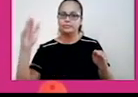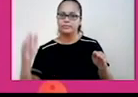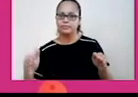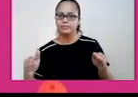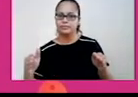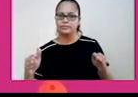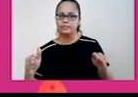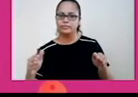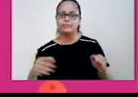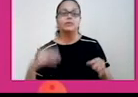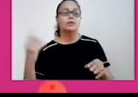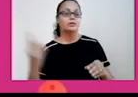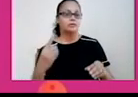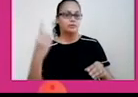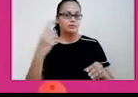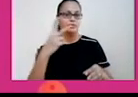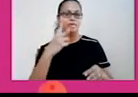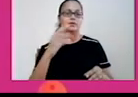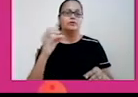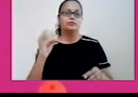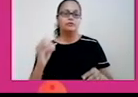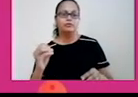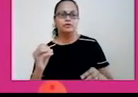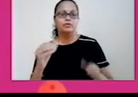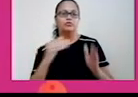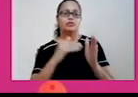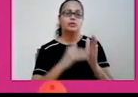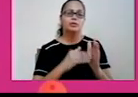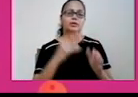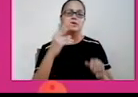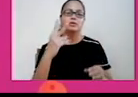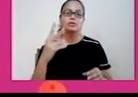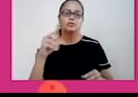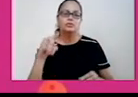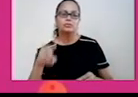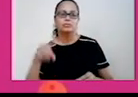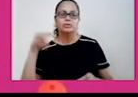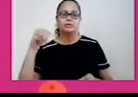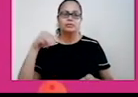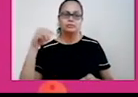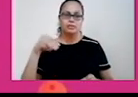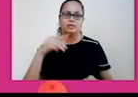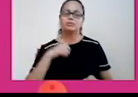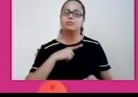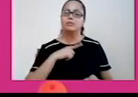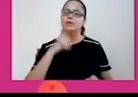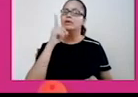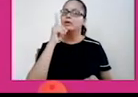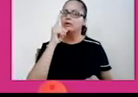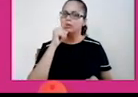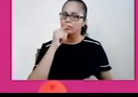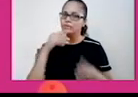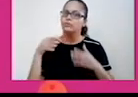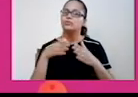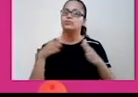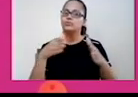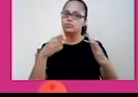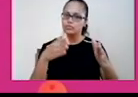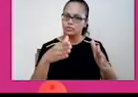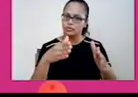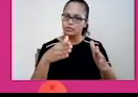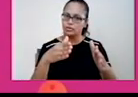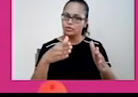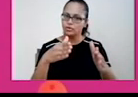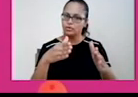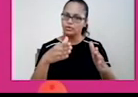país. São altitudes de entre 20 e 2.000 metros. No noroeste há a presença de rios intermitentes. O que são os rios intermitentes? São aqueles rios